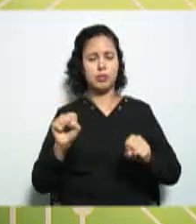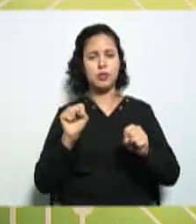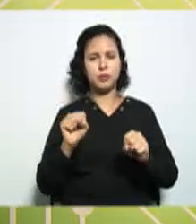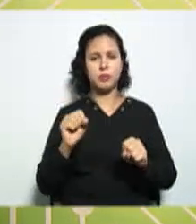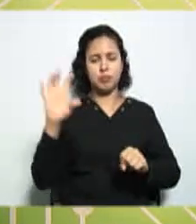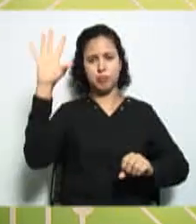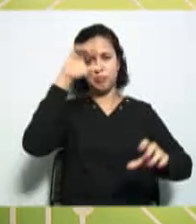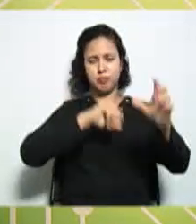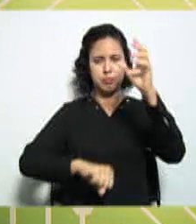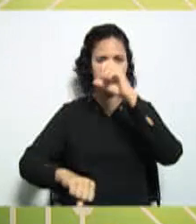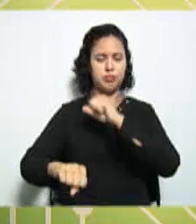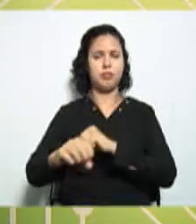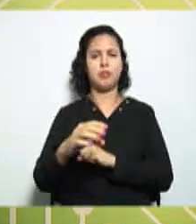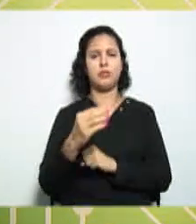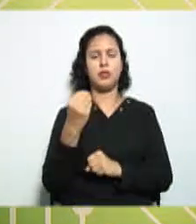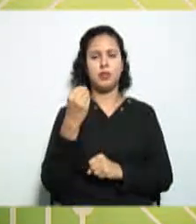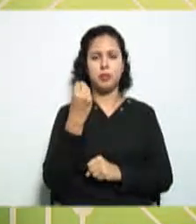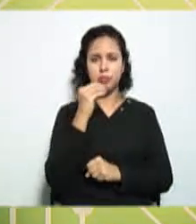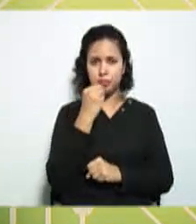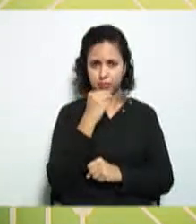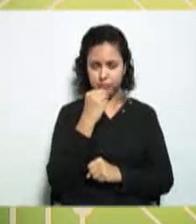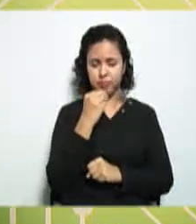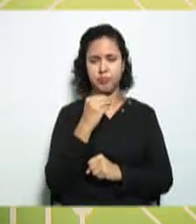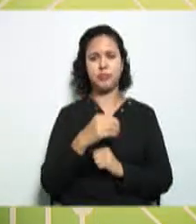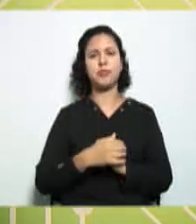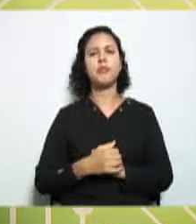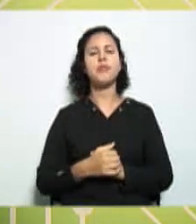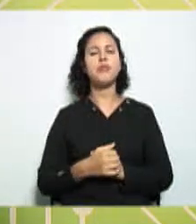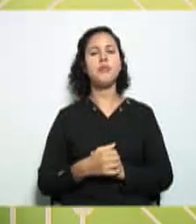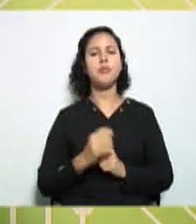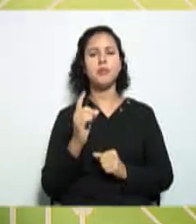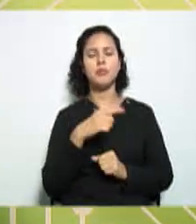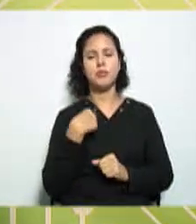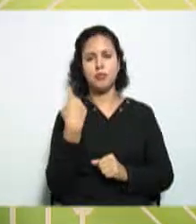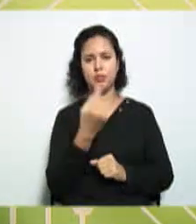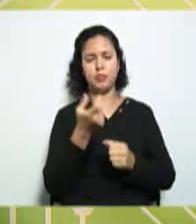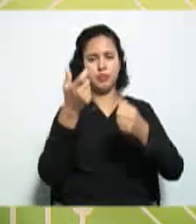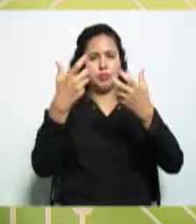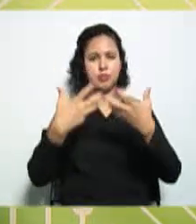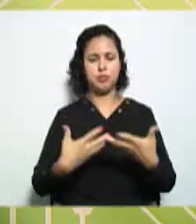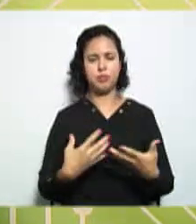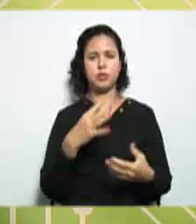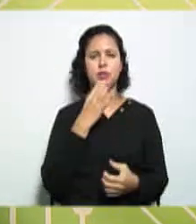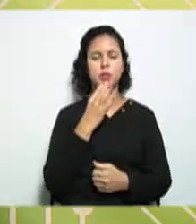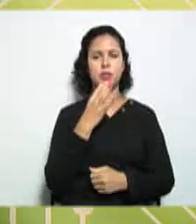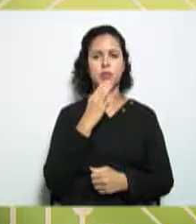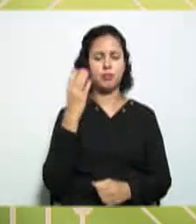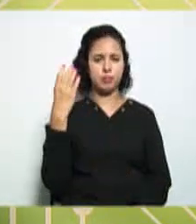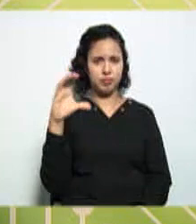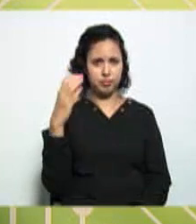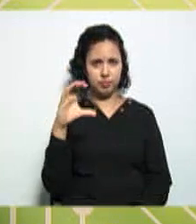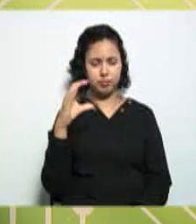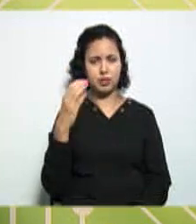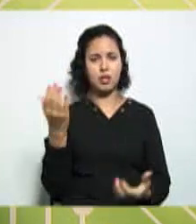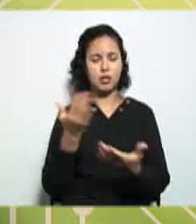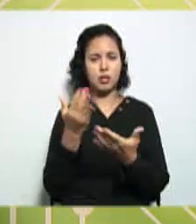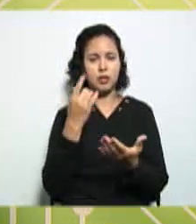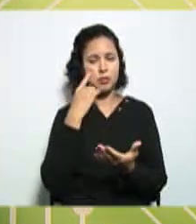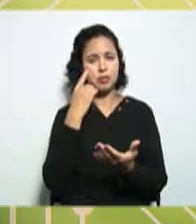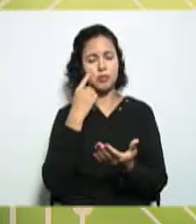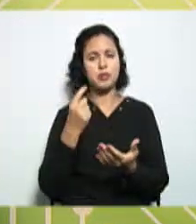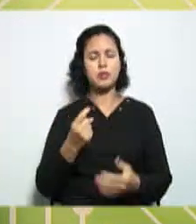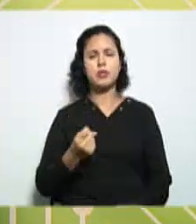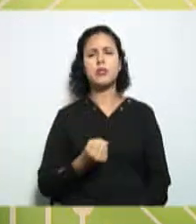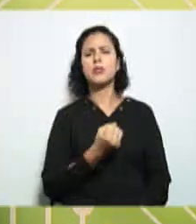o máximo de aproveitamento, né? A gente está falando agora de conhecimento científico, então nós vamos ver quais são